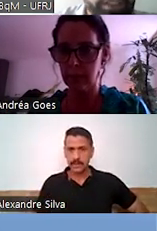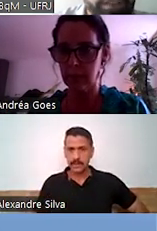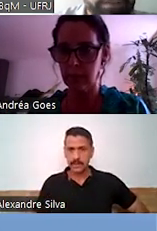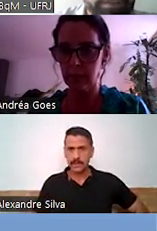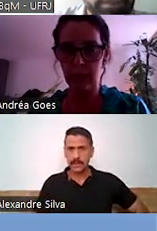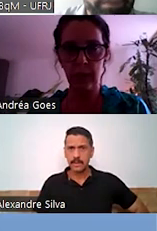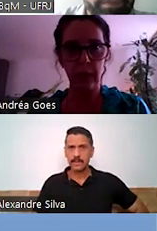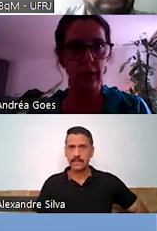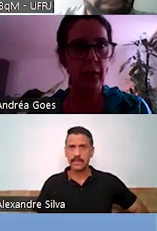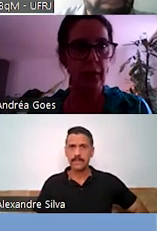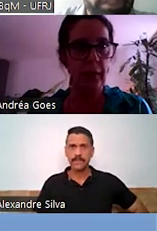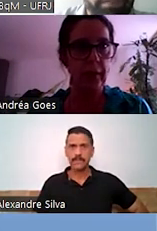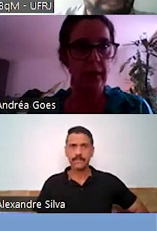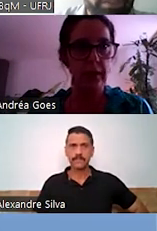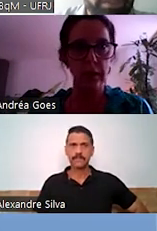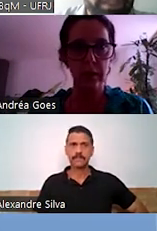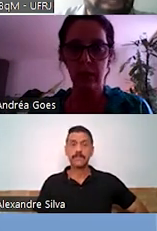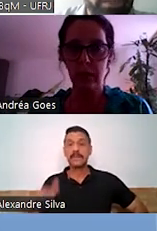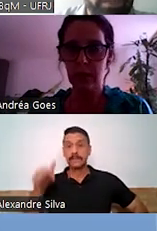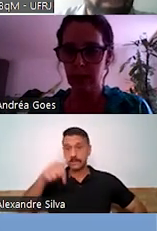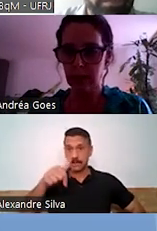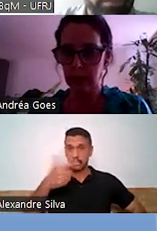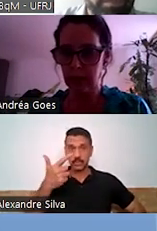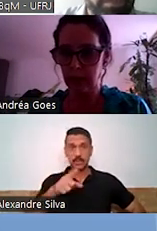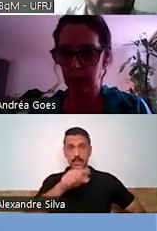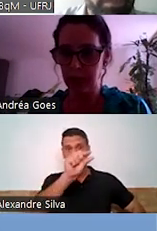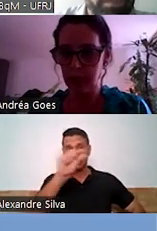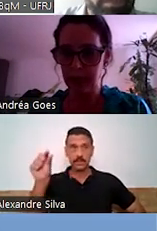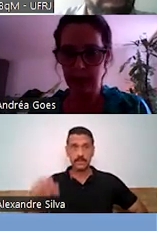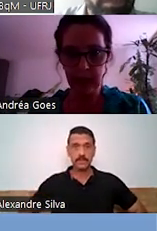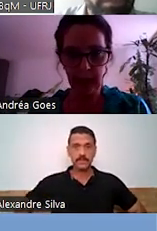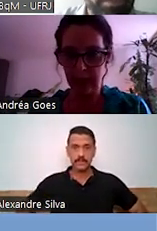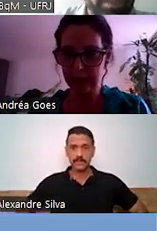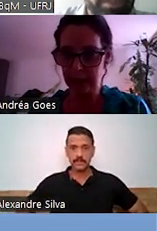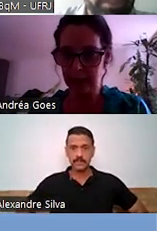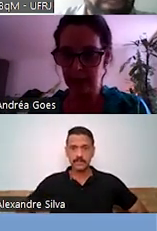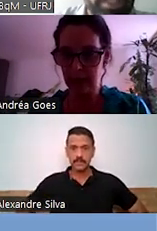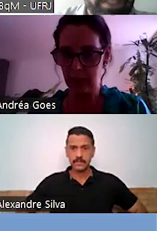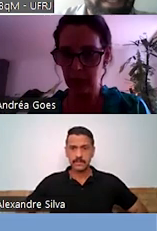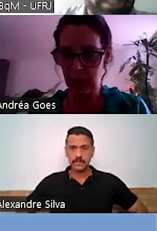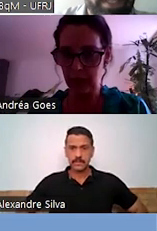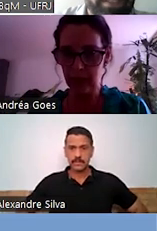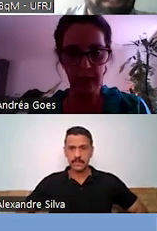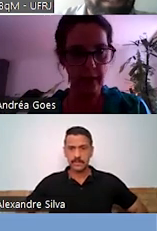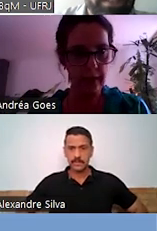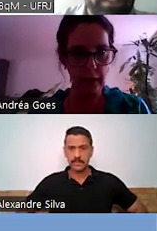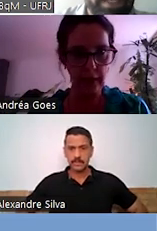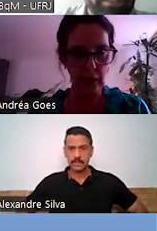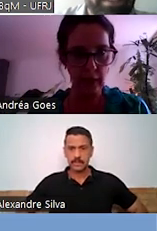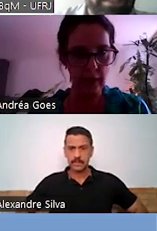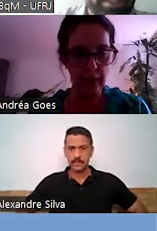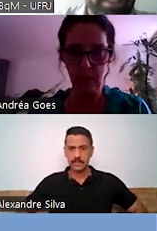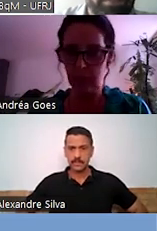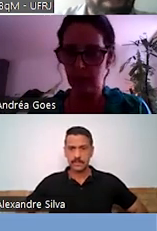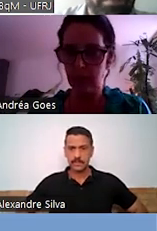slide, se não tiver embaixo, aqui no... Porque aqui embaixo tem aquele cálice, apresentação de Sim, slides. Aí eu tem clico